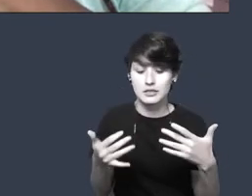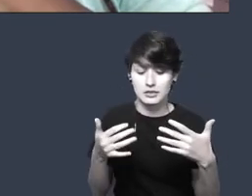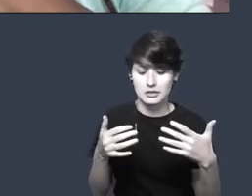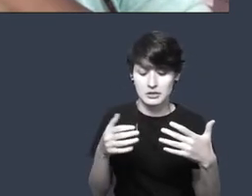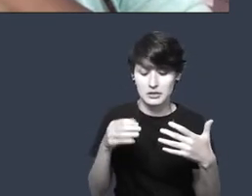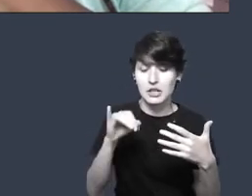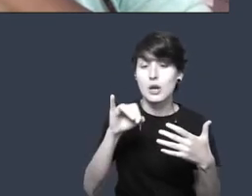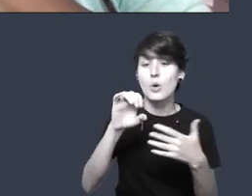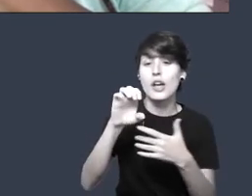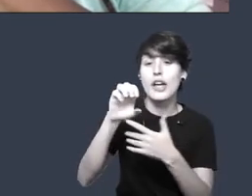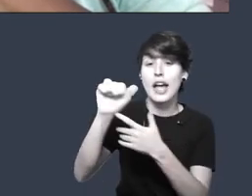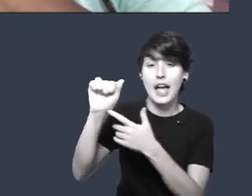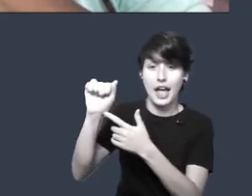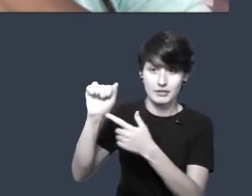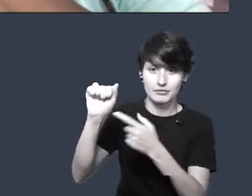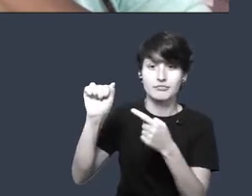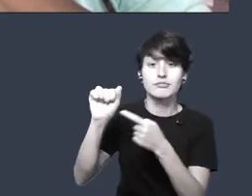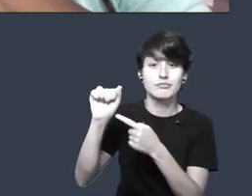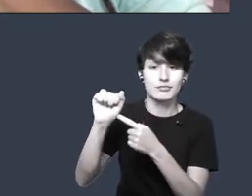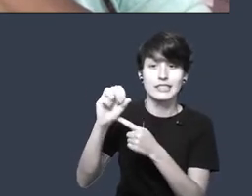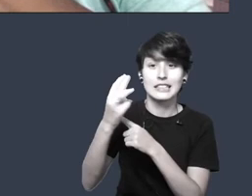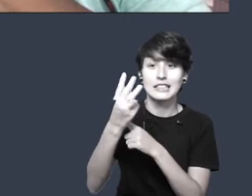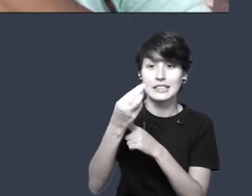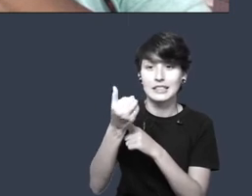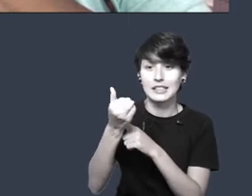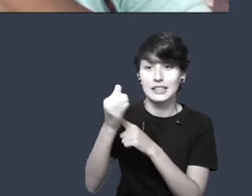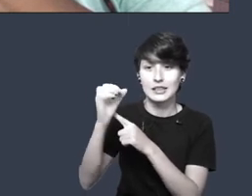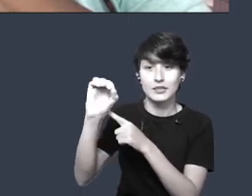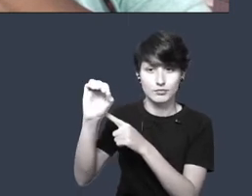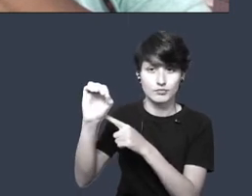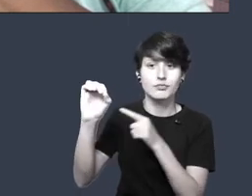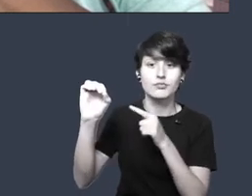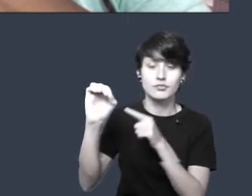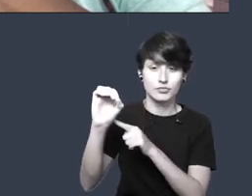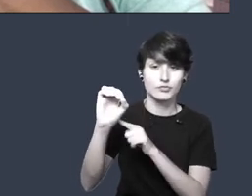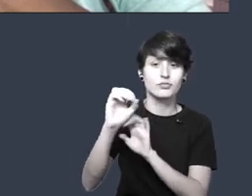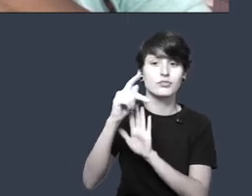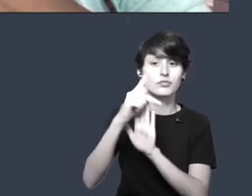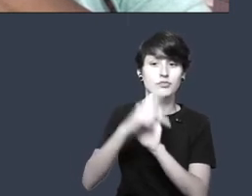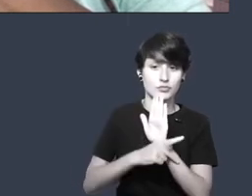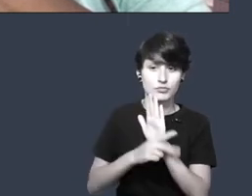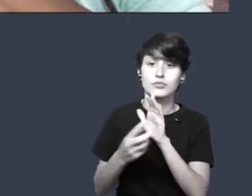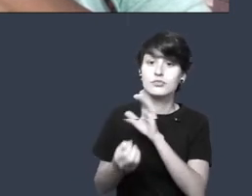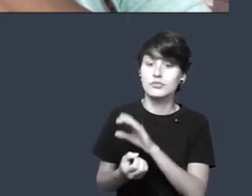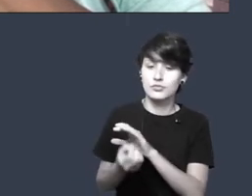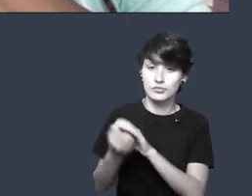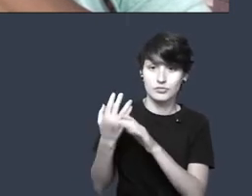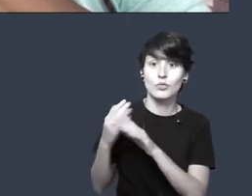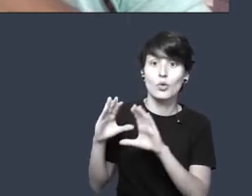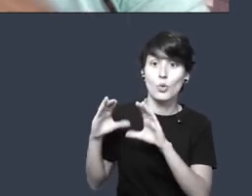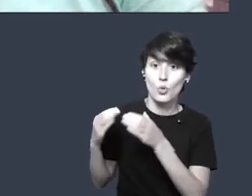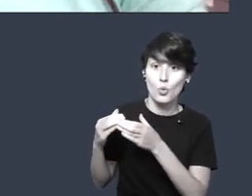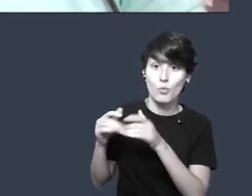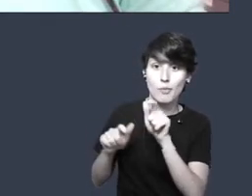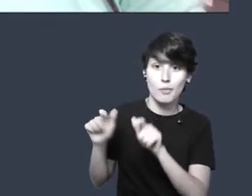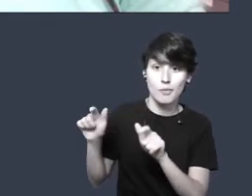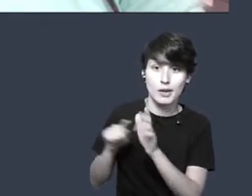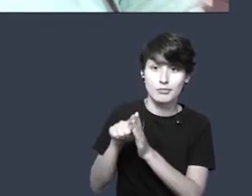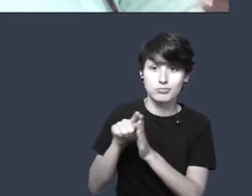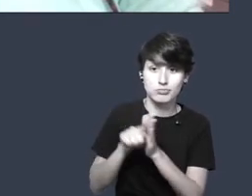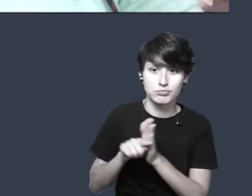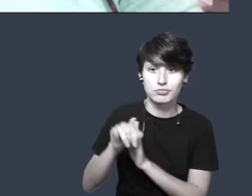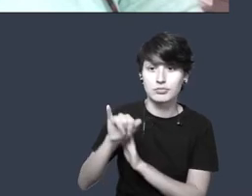AI Fairness 360, ele foi um projeto que foi criado por pesquisadores da IBM,